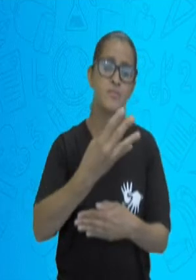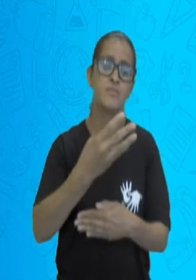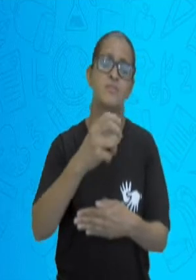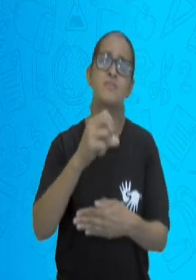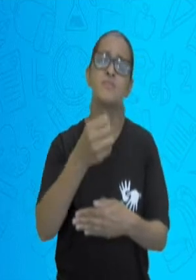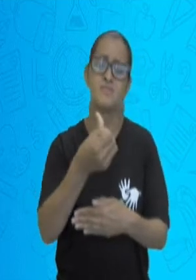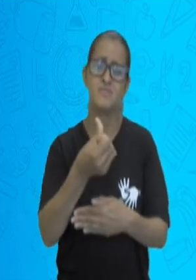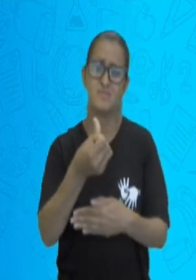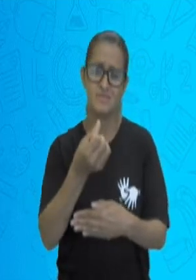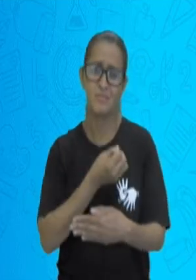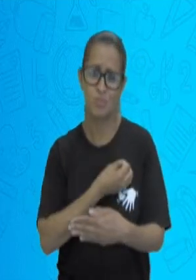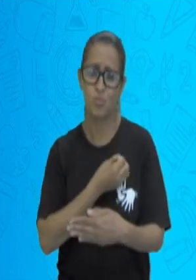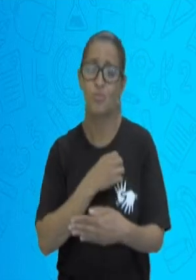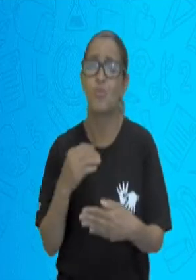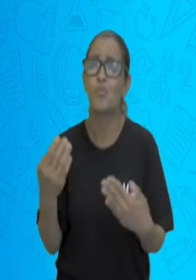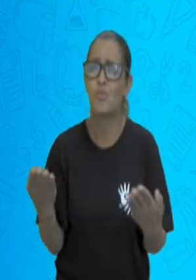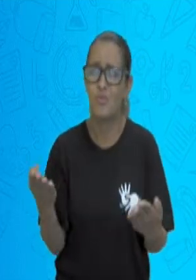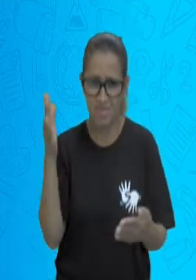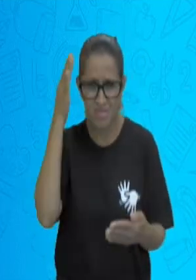546? Vamos lá.